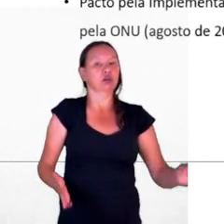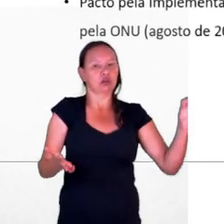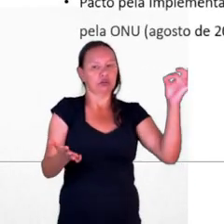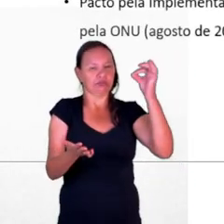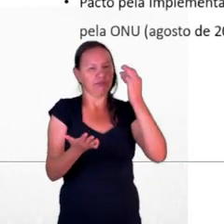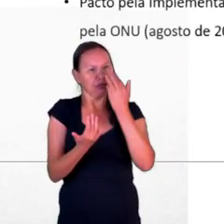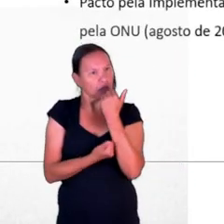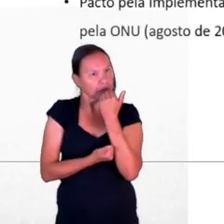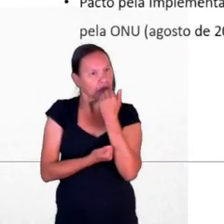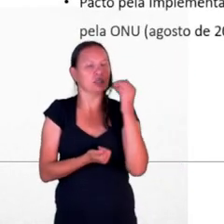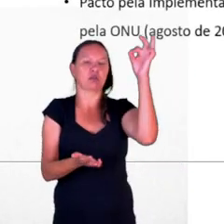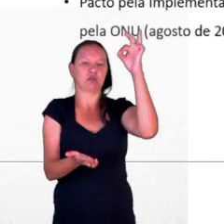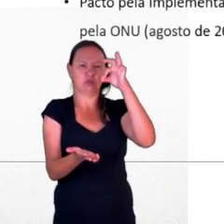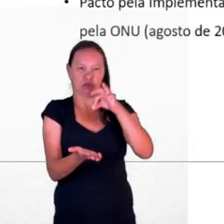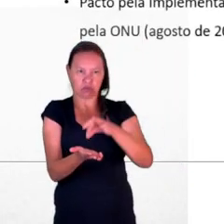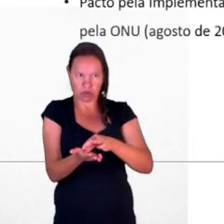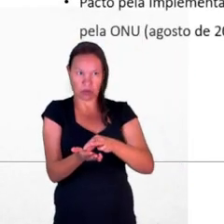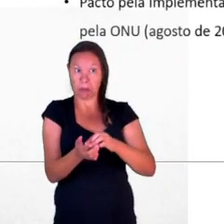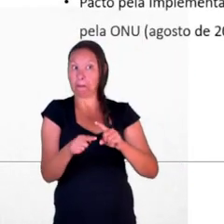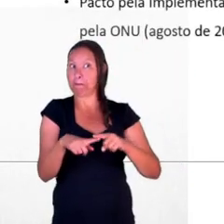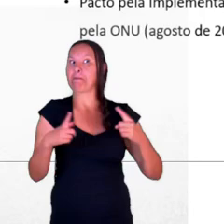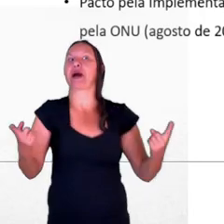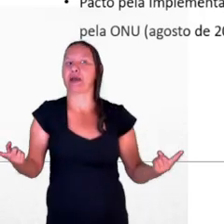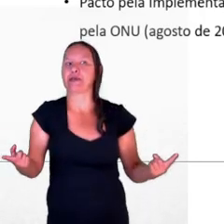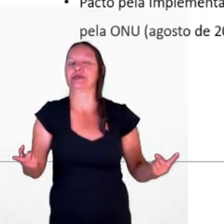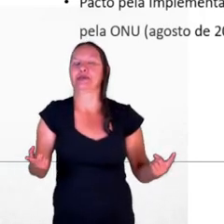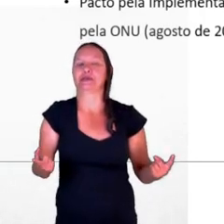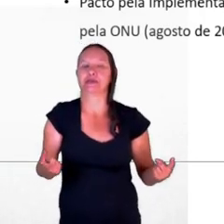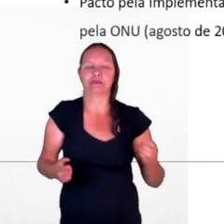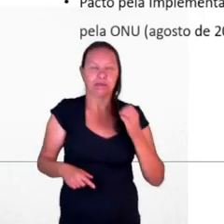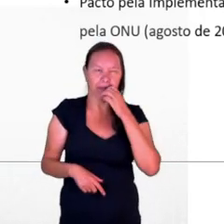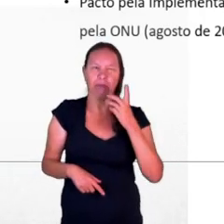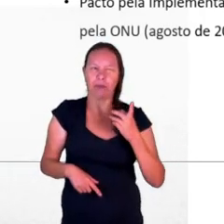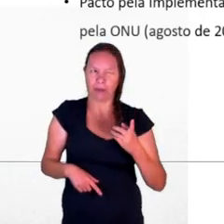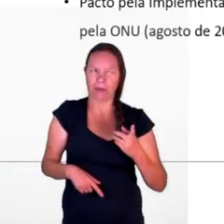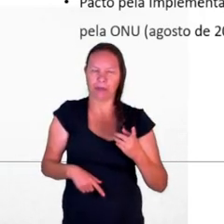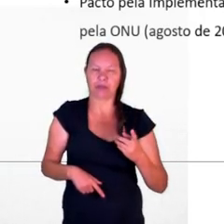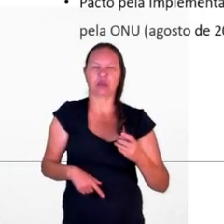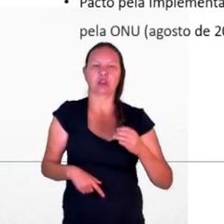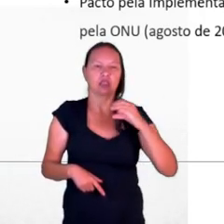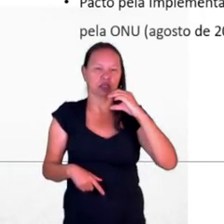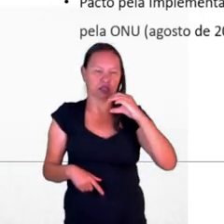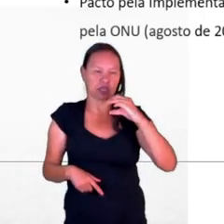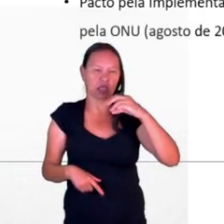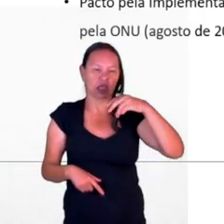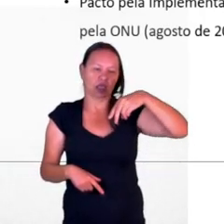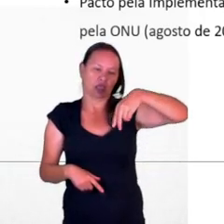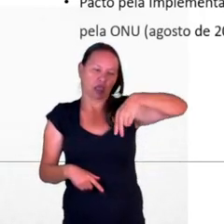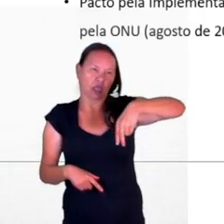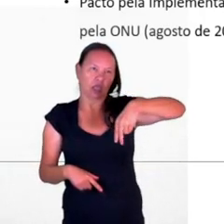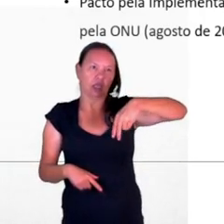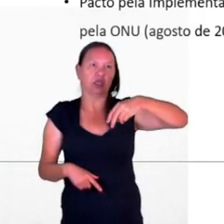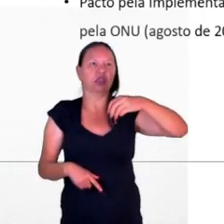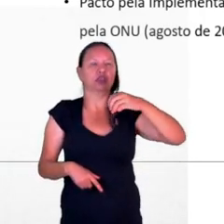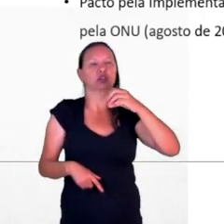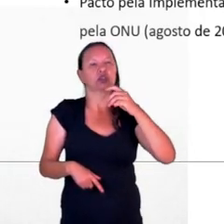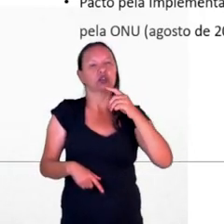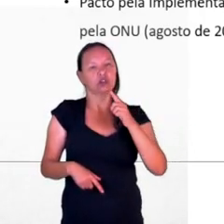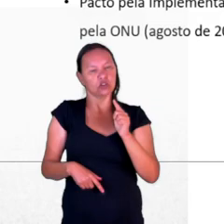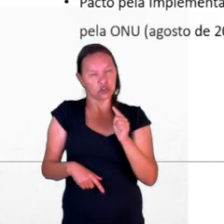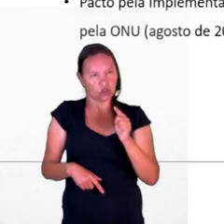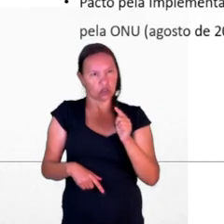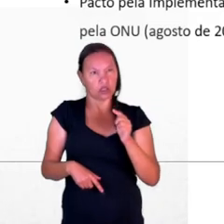adequada pois bem o CNJ o cnmp